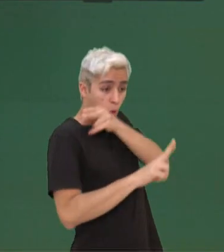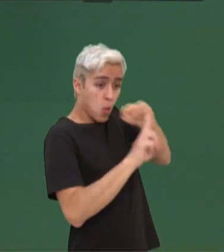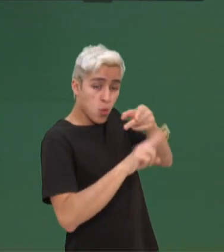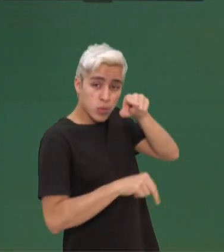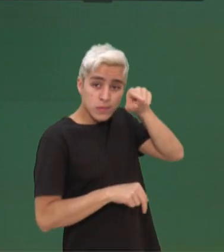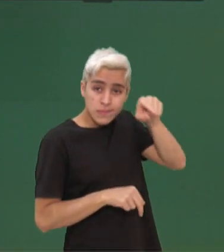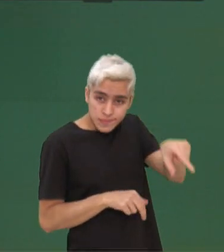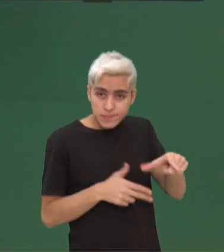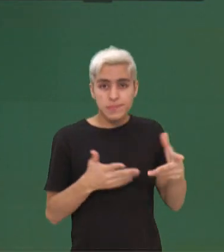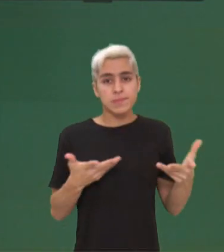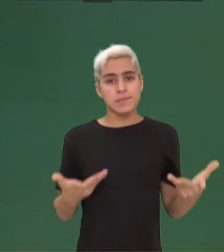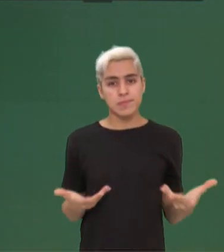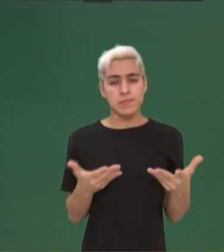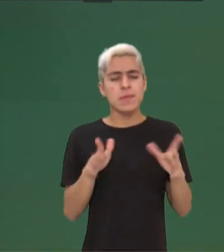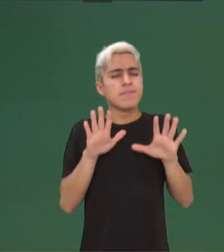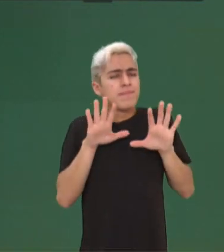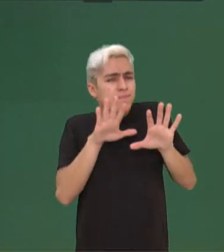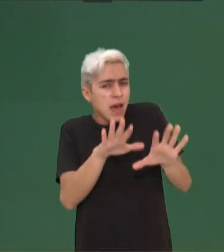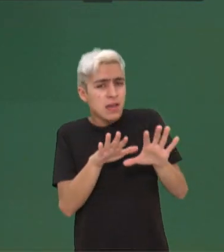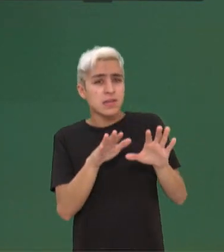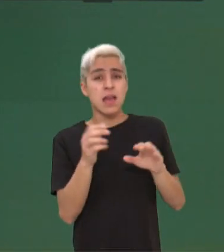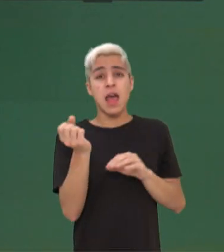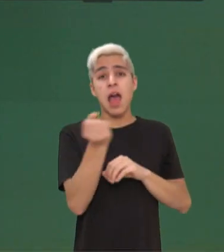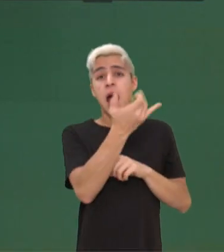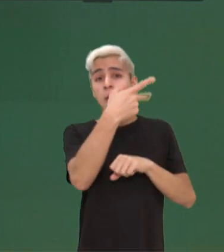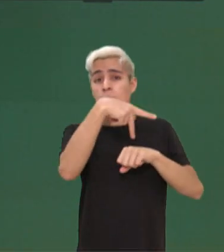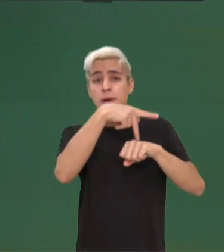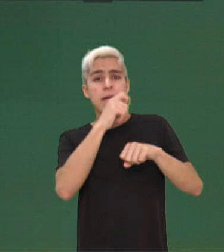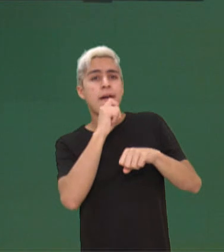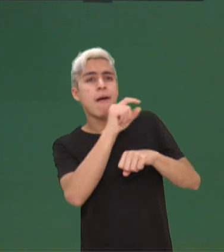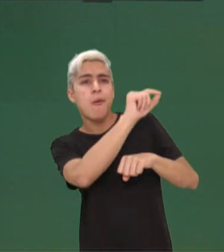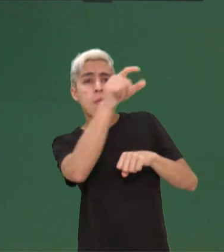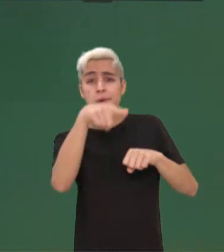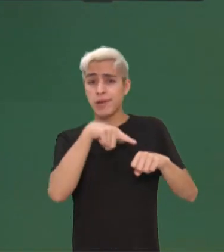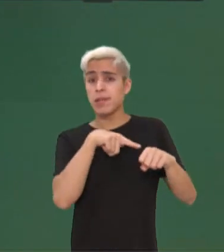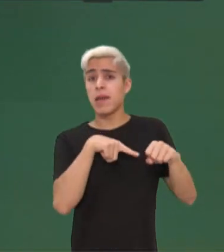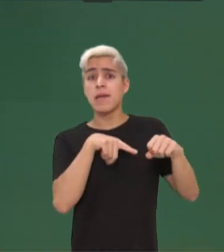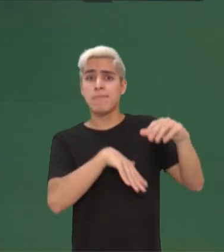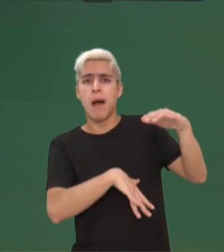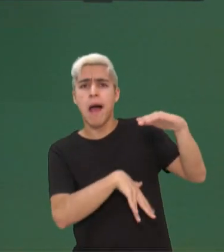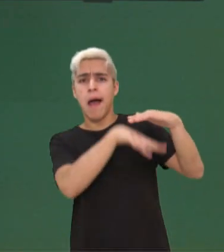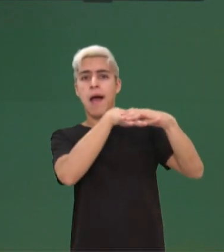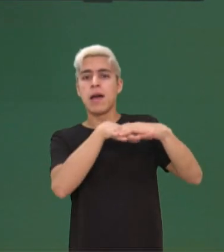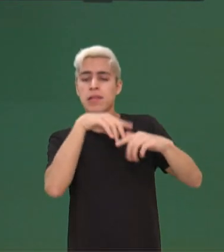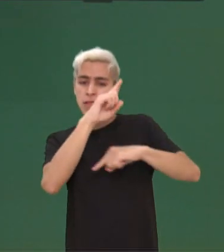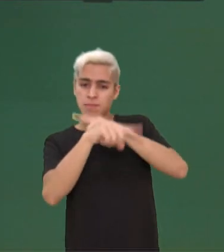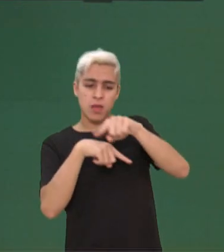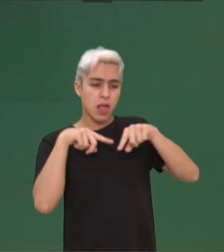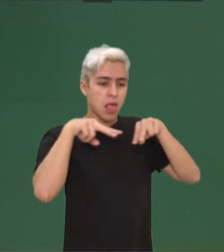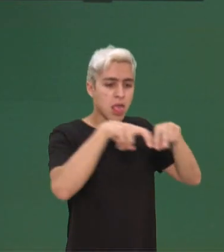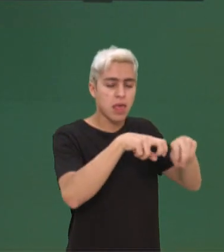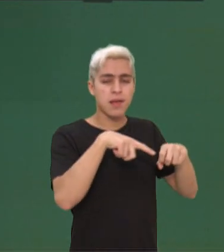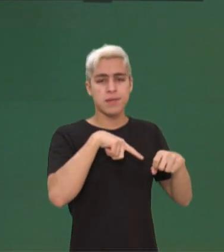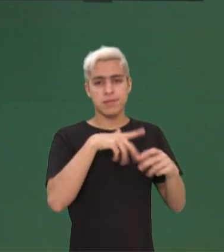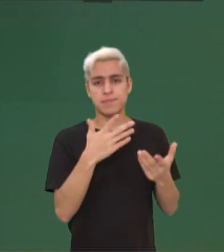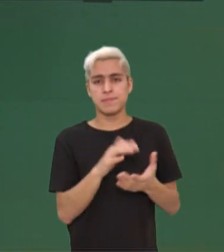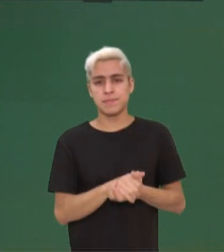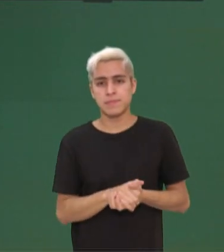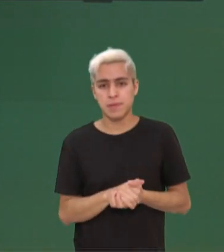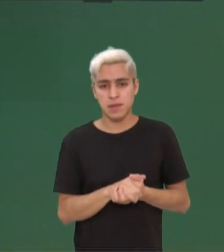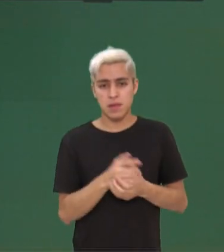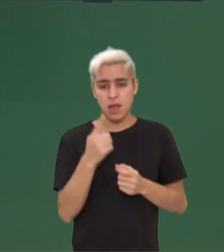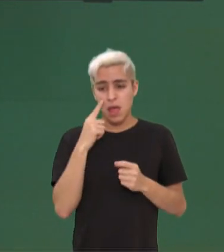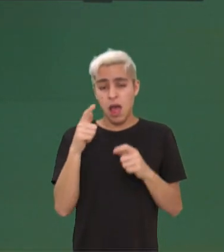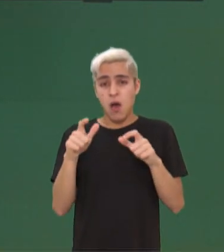com alguns países que têm aí grandes quantidades que são exploradas, então. Aqui também nós temos no